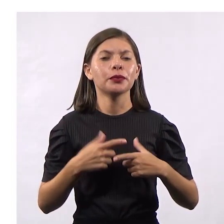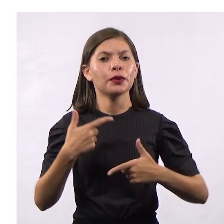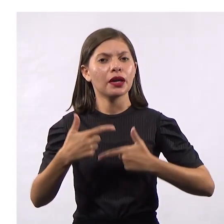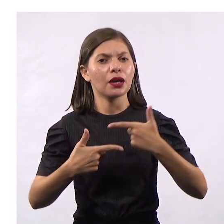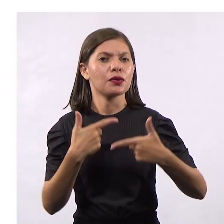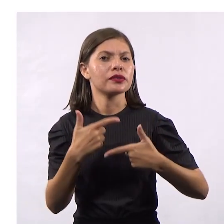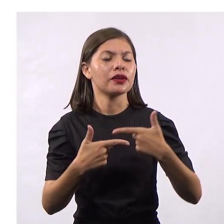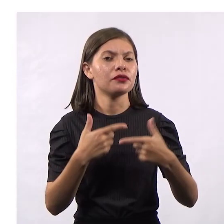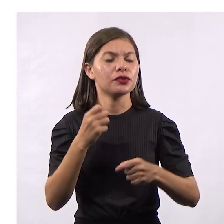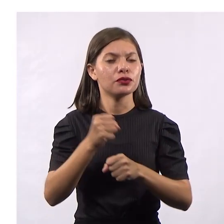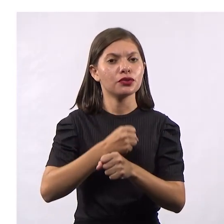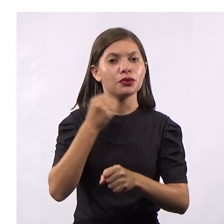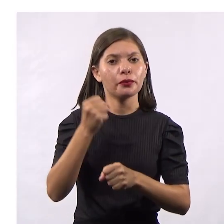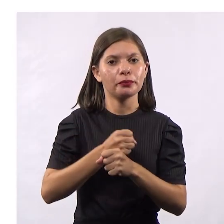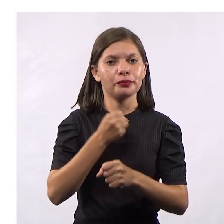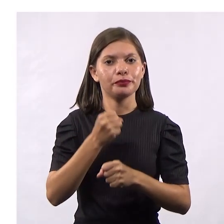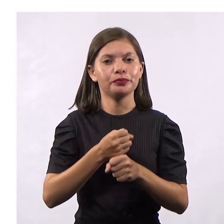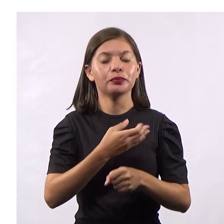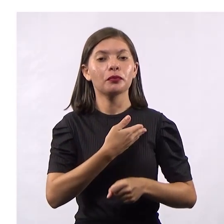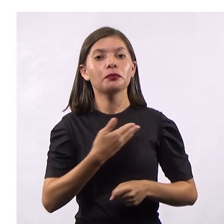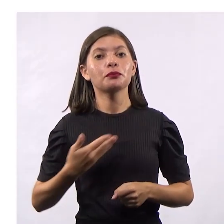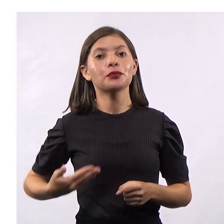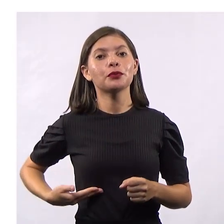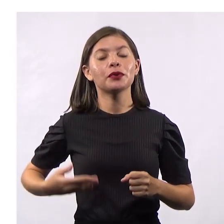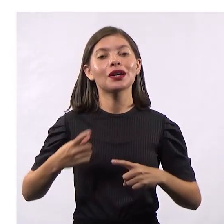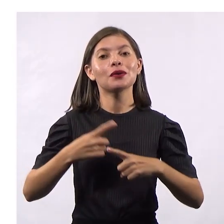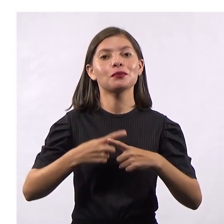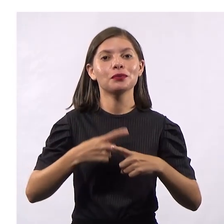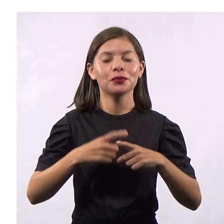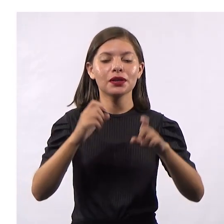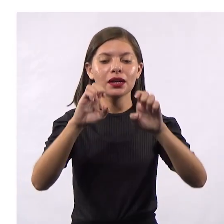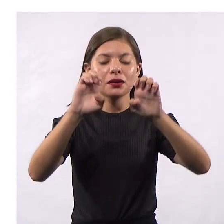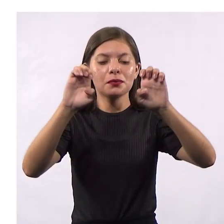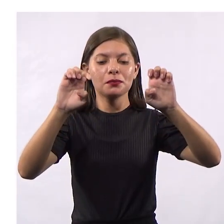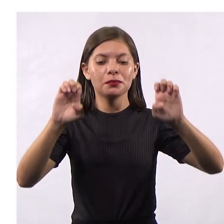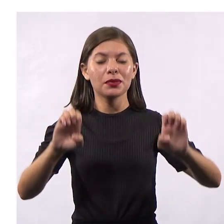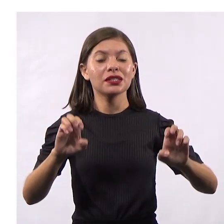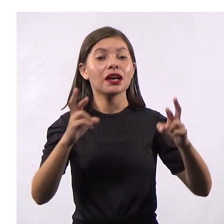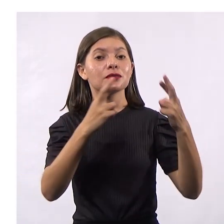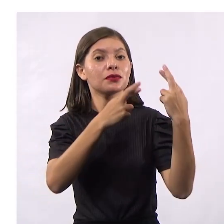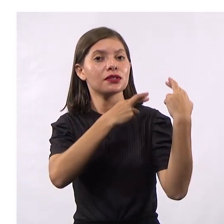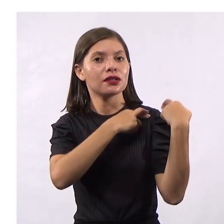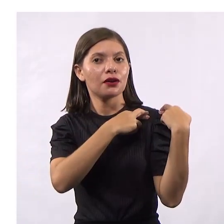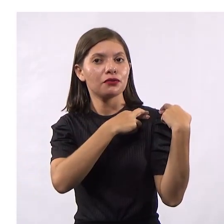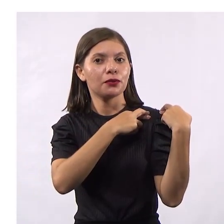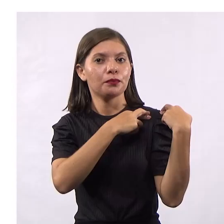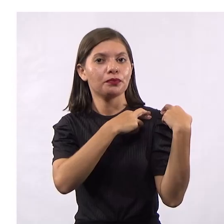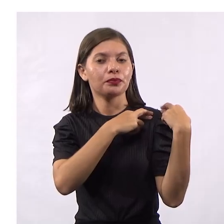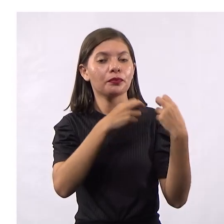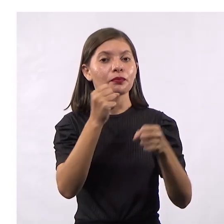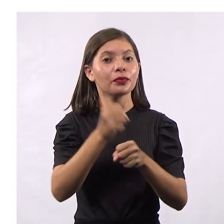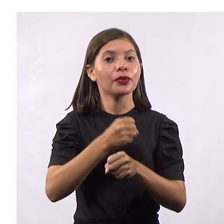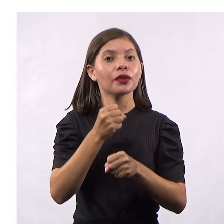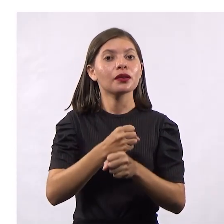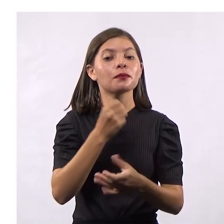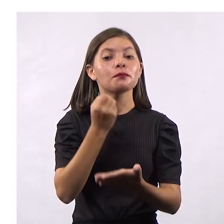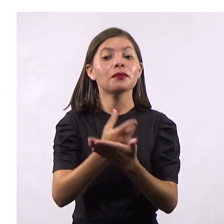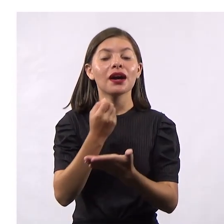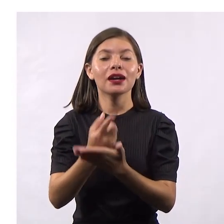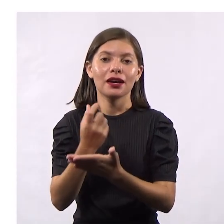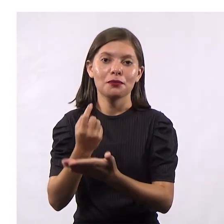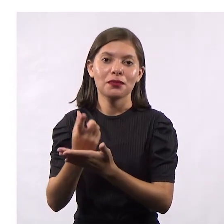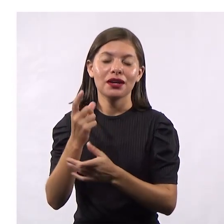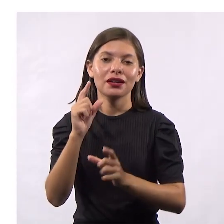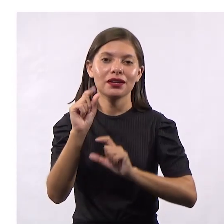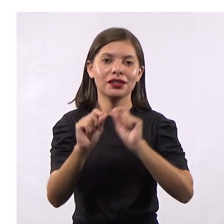é uma concessão de serviço precedida de obra pública? Porque a empresa vai ficar responsável pela execução da obra pública e depois ela vai ser